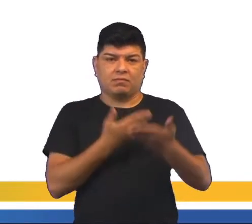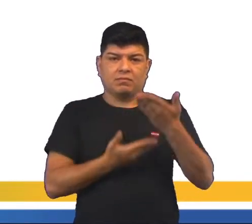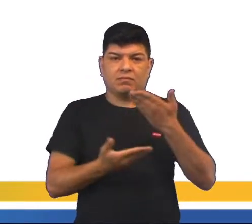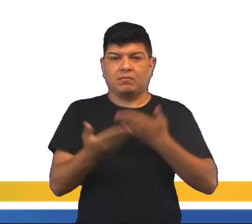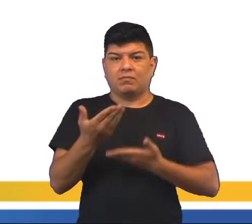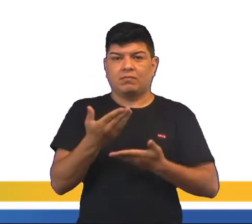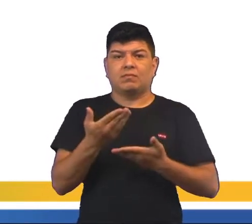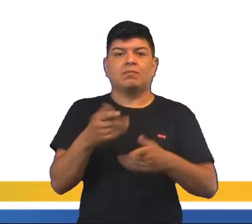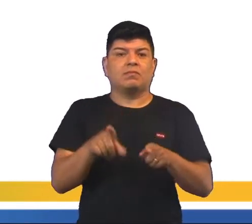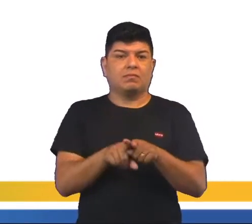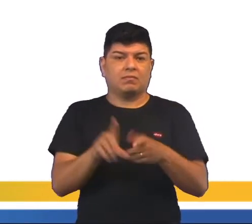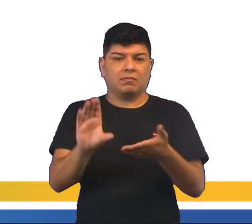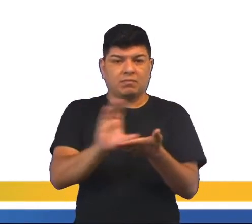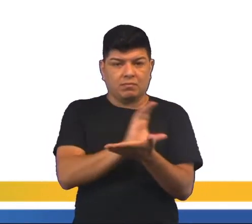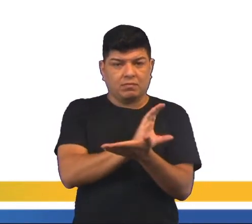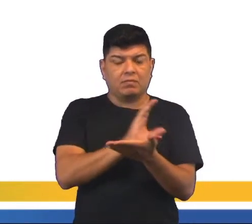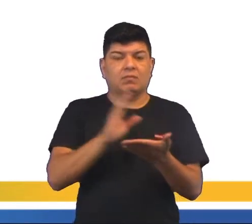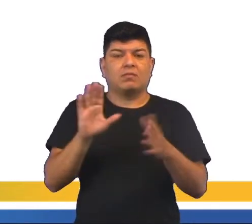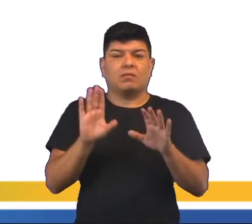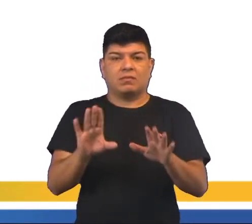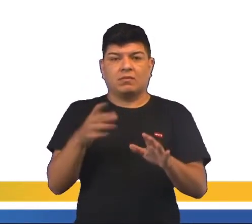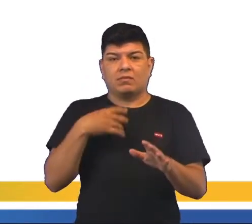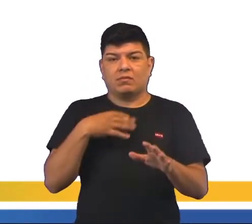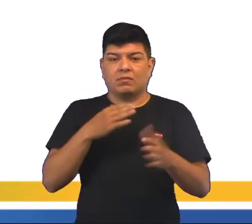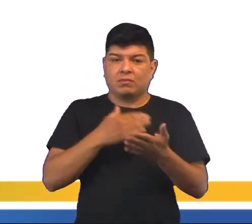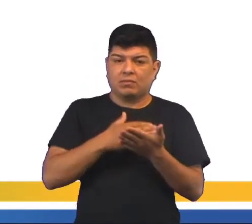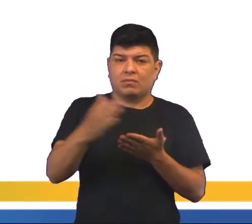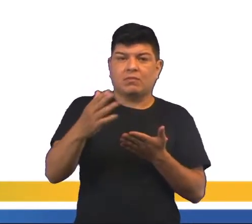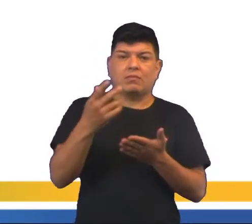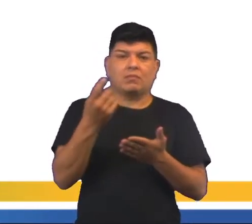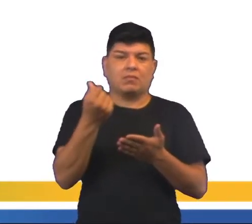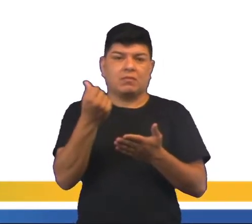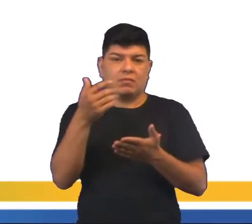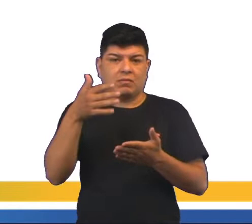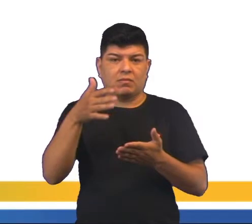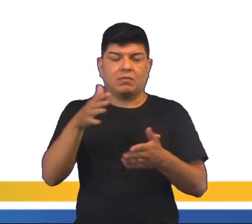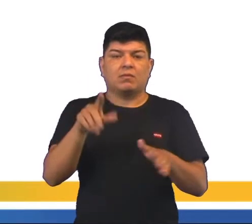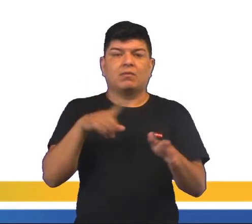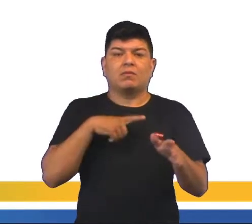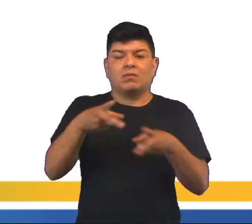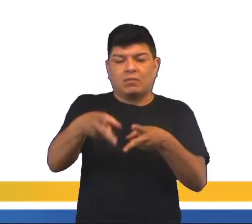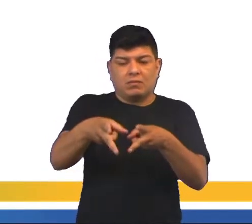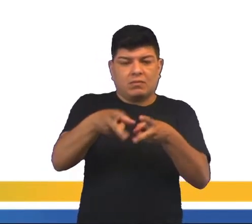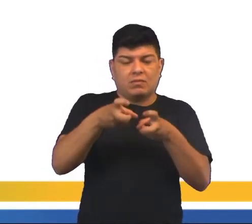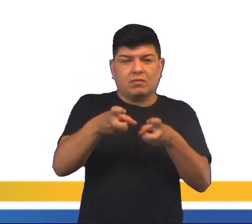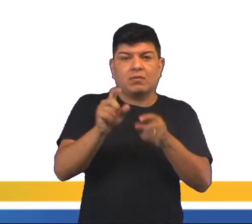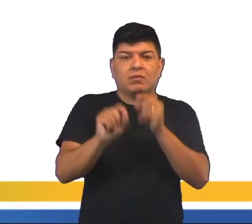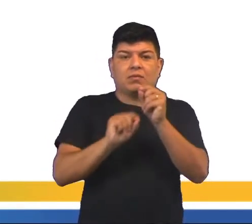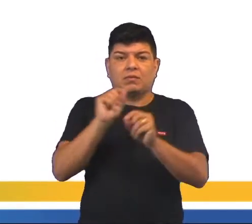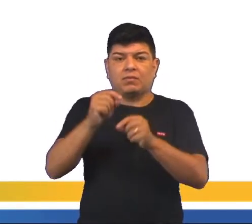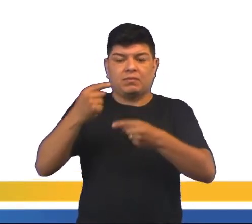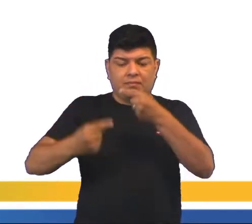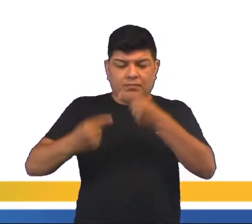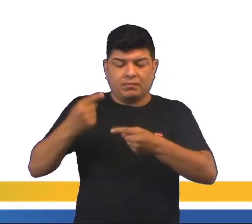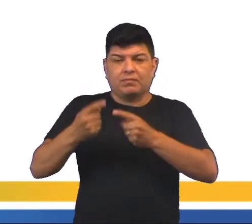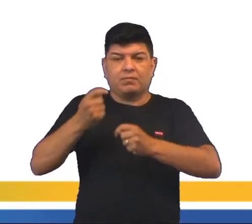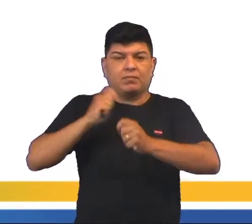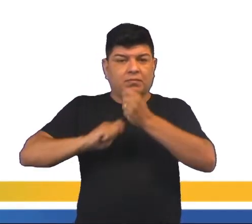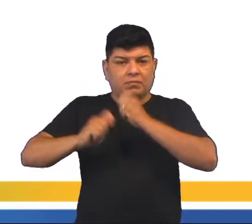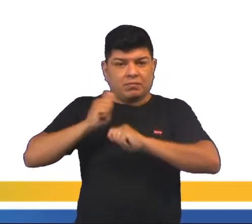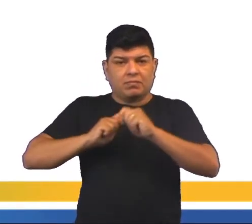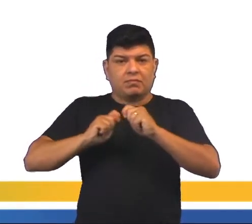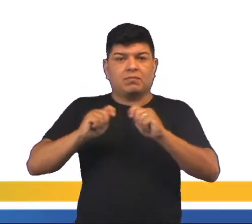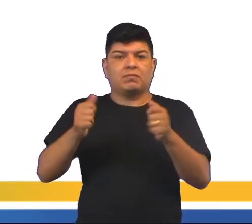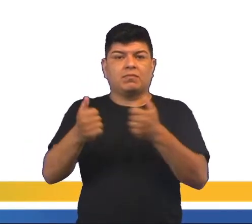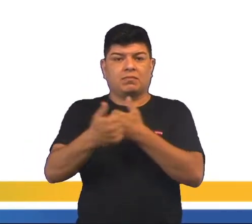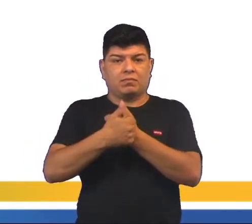distribuição e investimento. Esse sistema ele opera a partir do lucro e pode ser identificado como um sistema político-econômico que